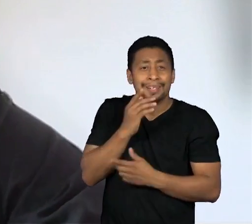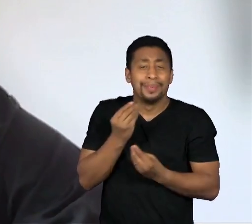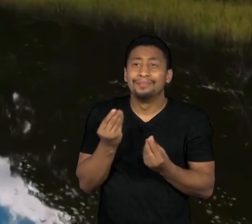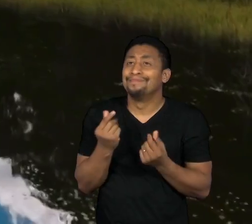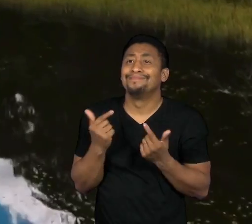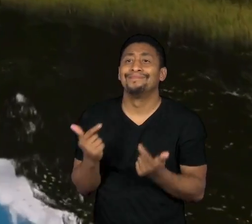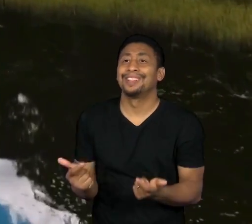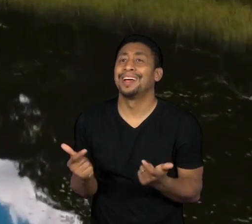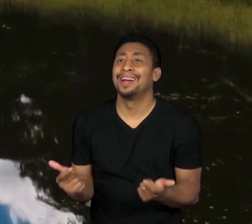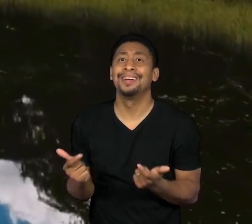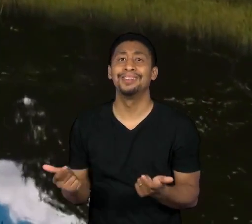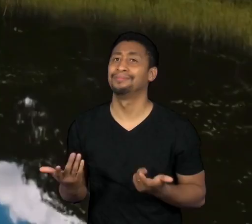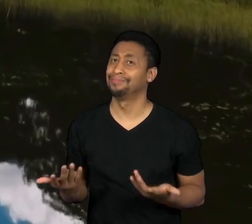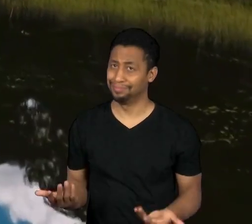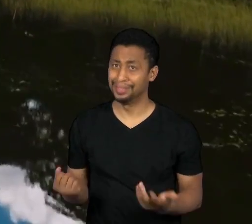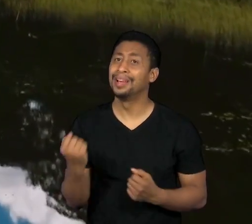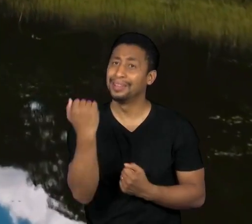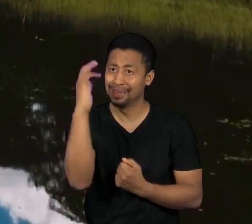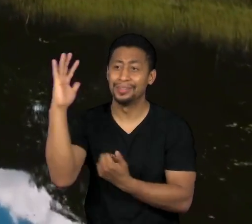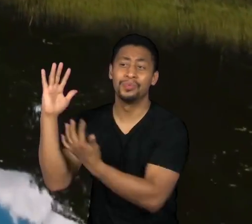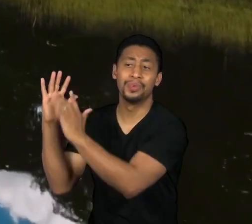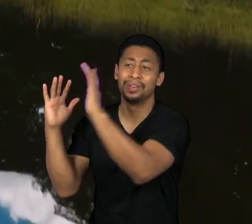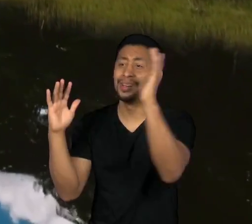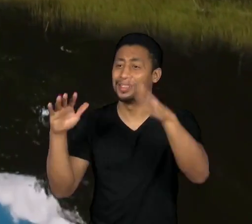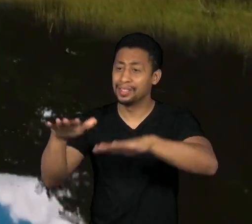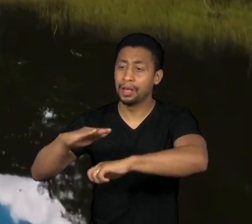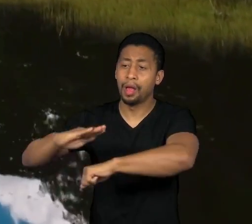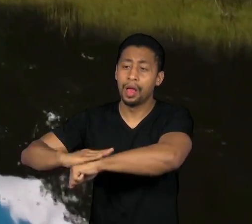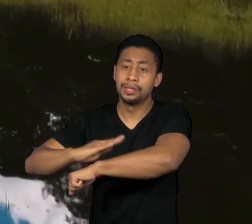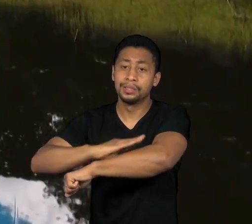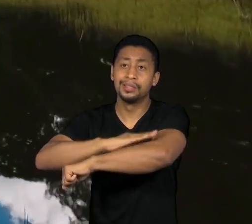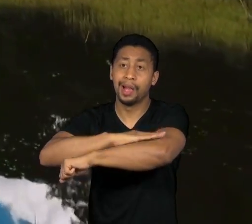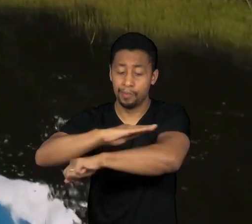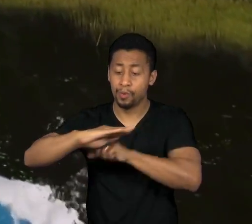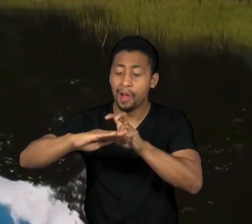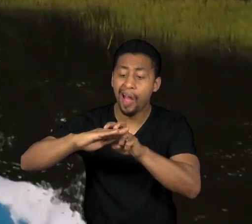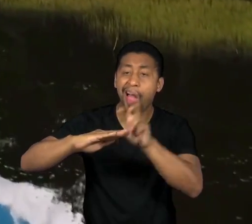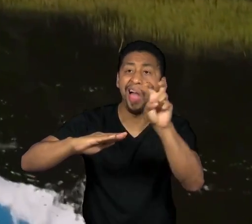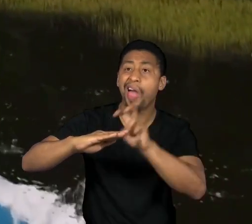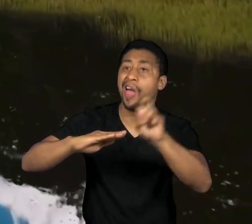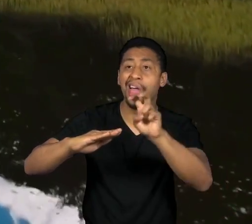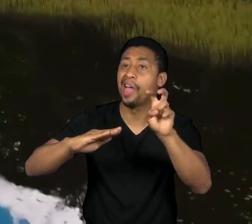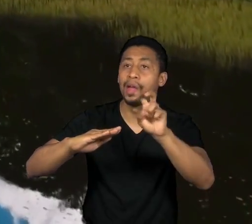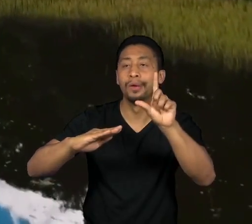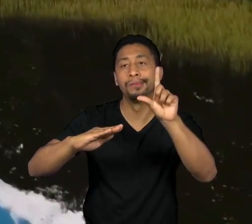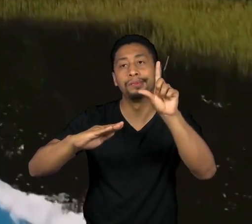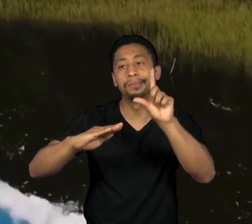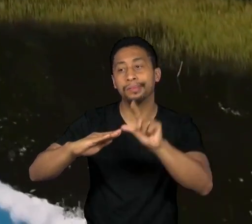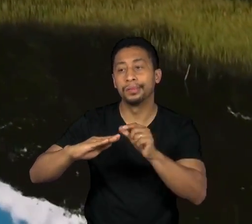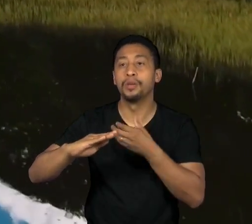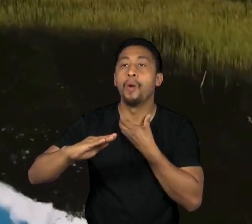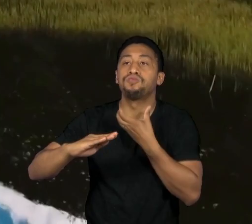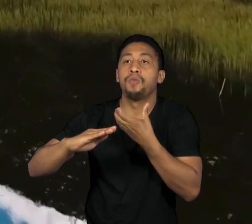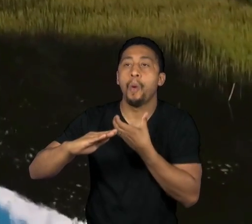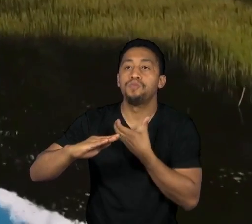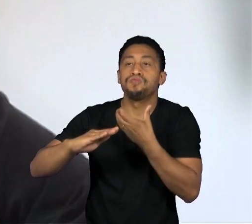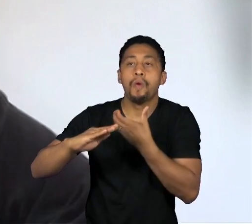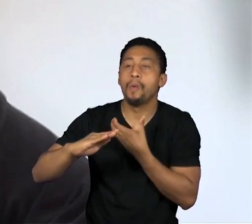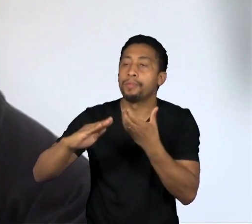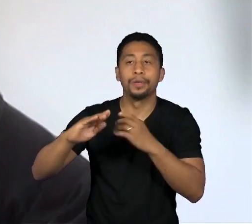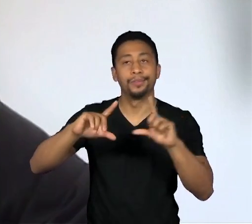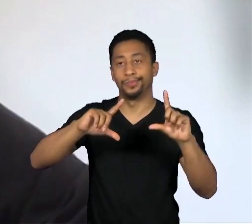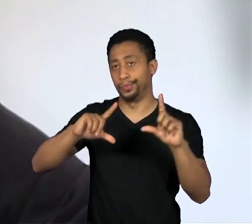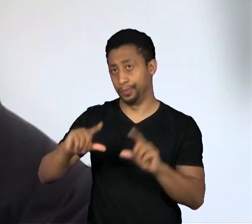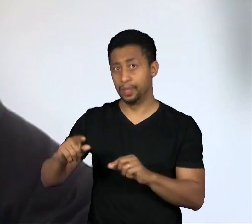também faz parte da qualidade de vida. Está na nossa Constituição, né? A gente tem que preservar por uma questão ética, né? A gente